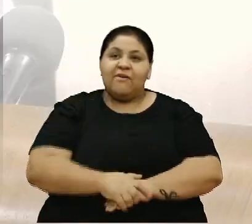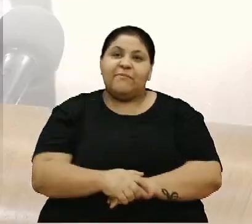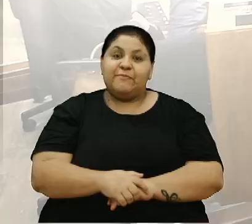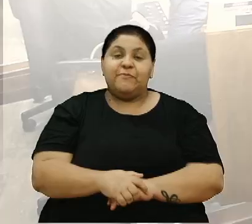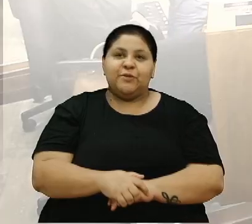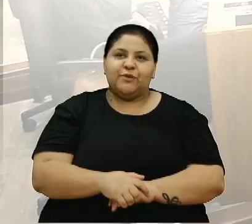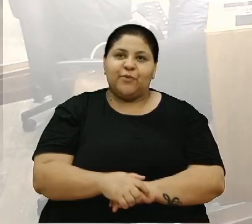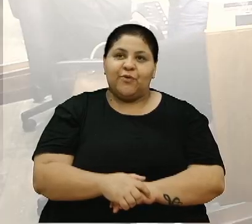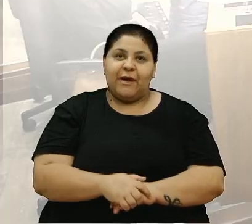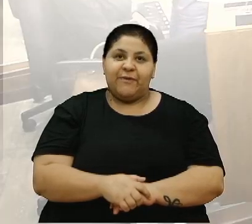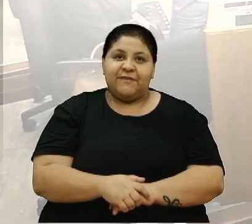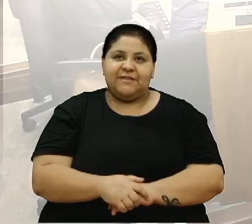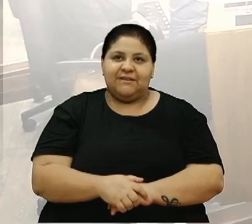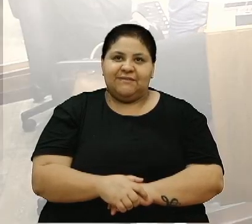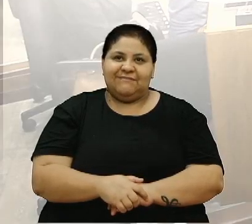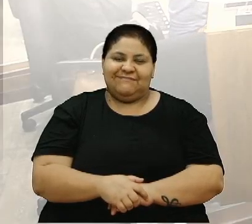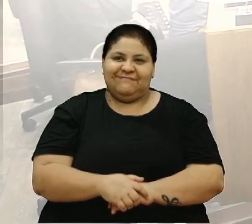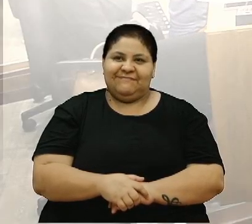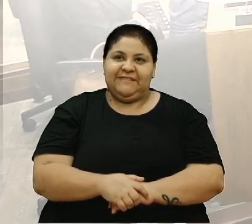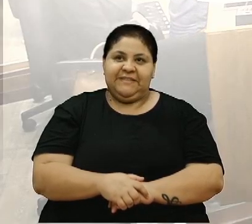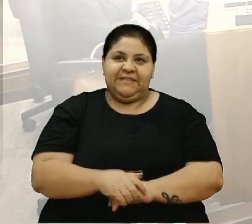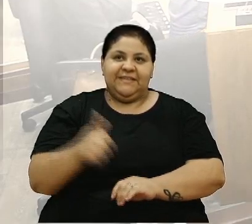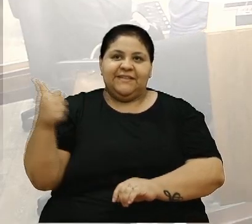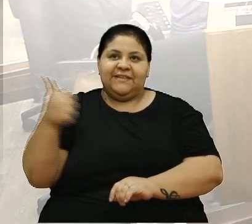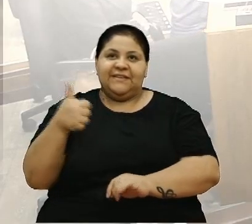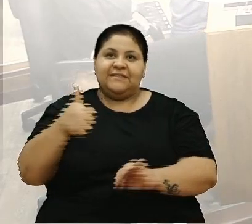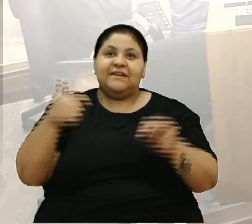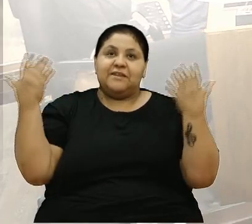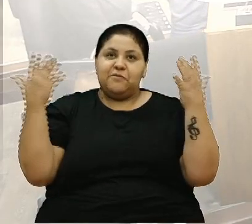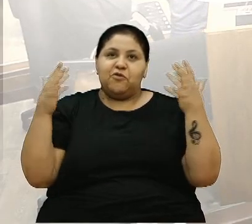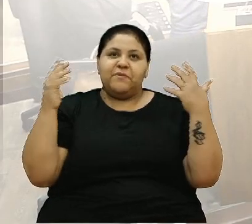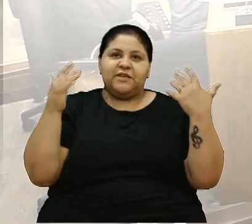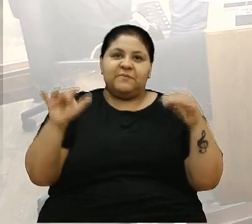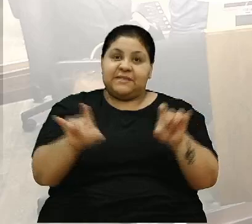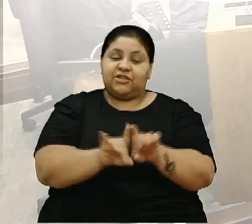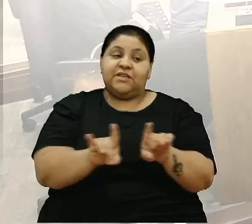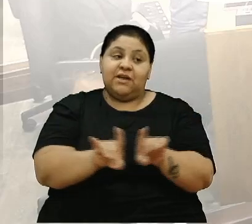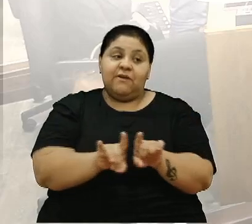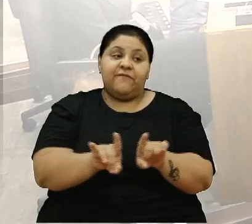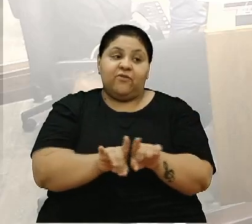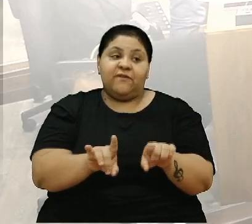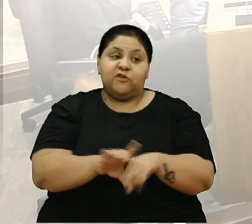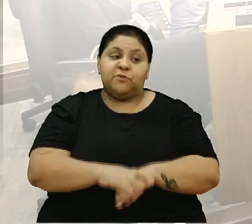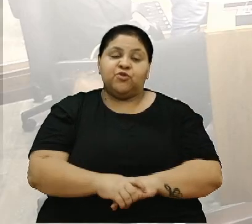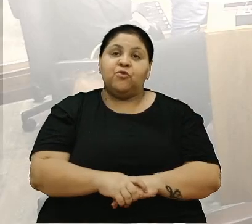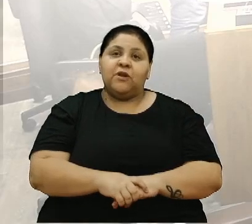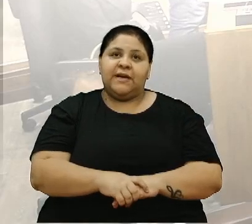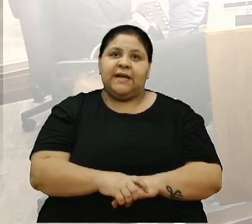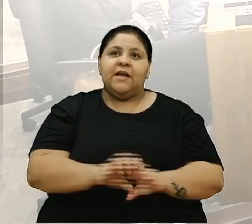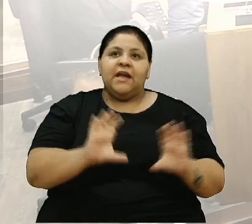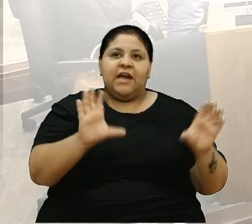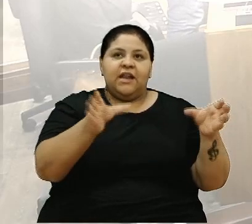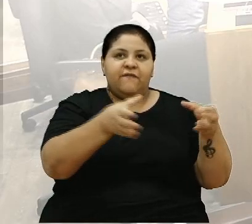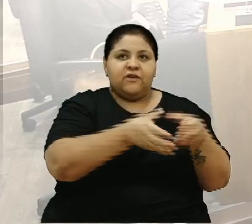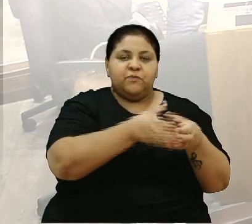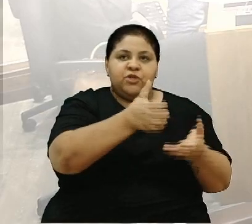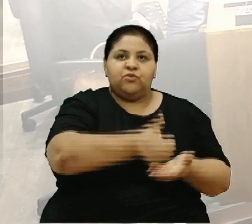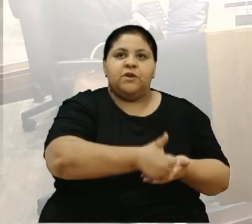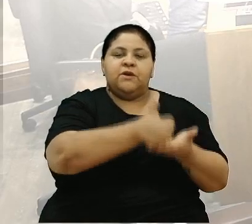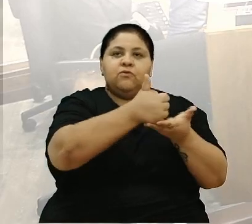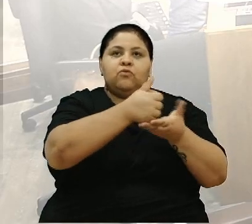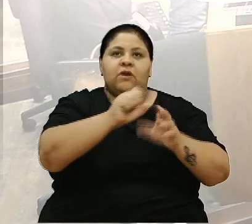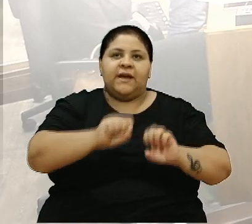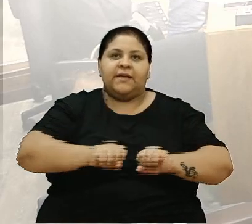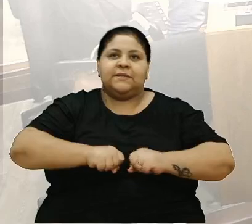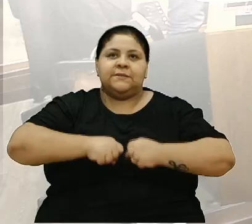Obrigado, presidente. Declarar o voto. Então, primeiro quero parabenizar os colegas pela propositura da Frente Parlamentar em Apoio e Defesa